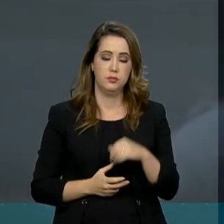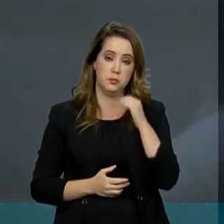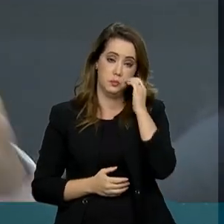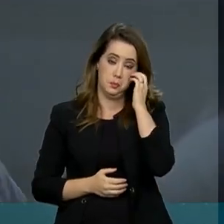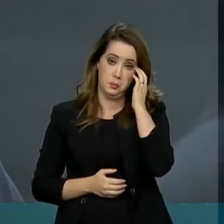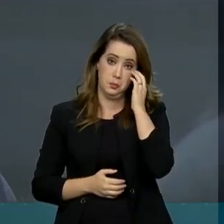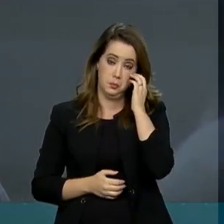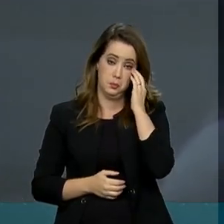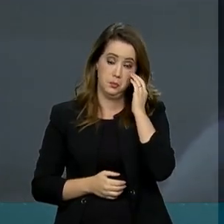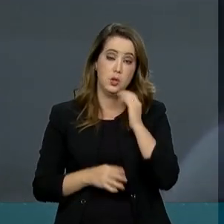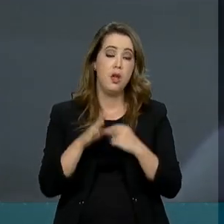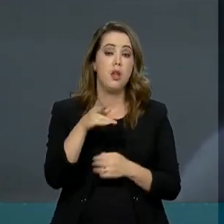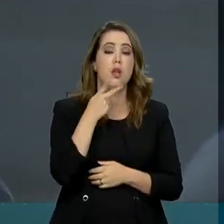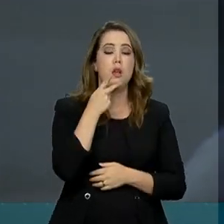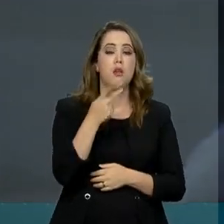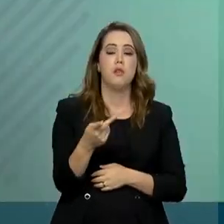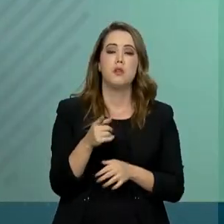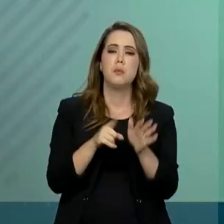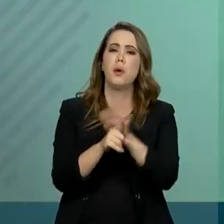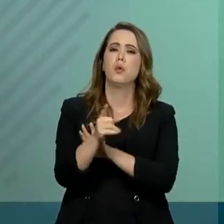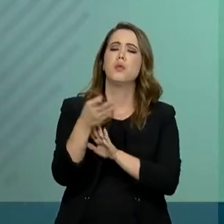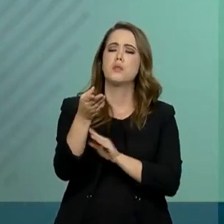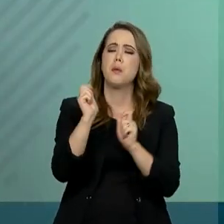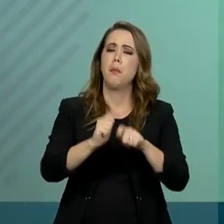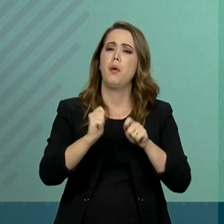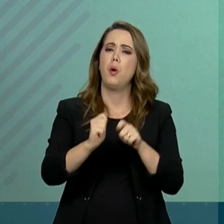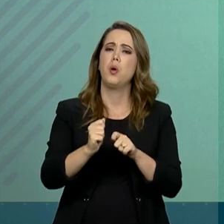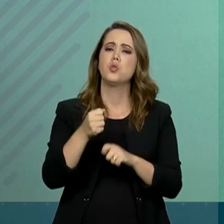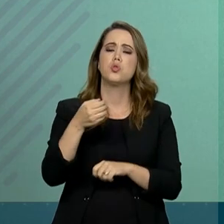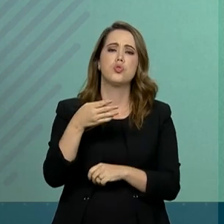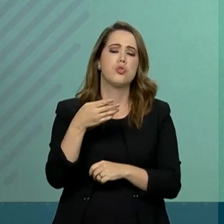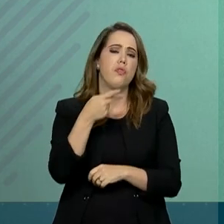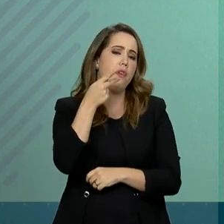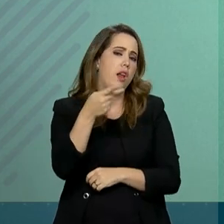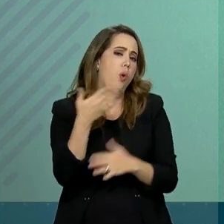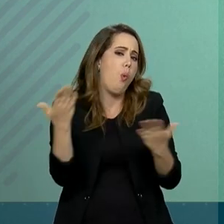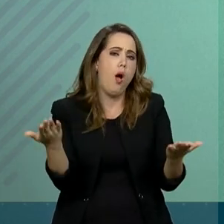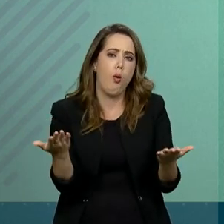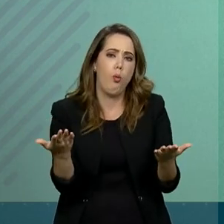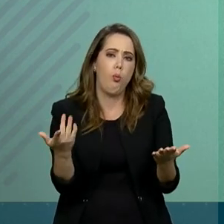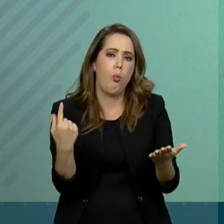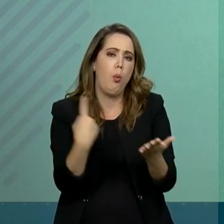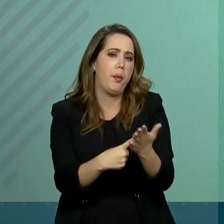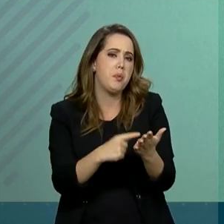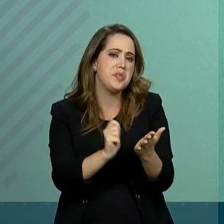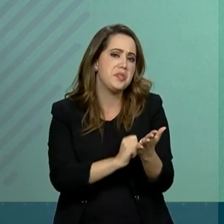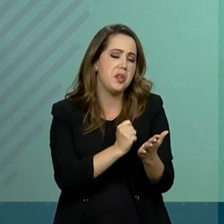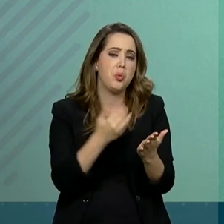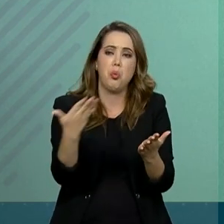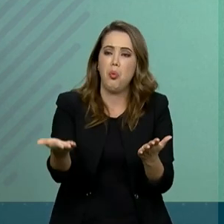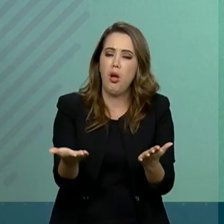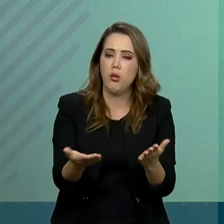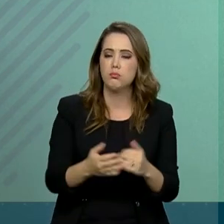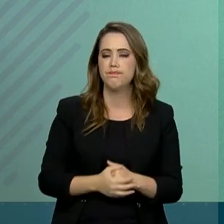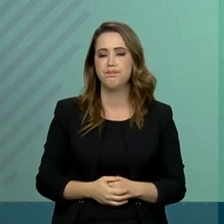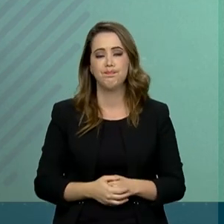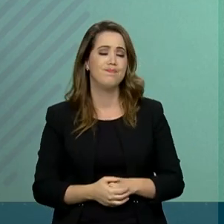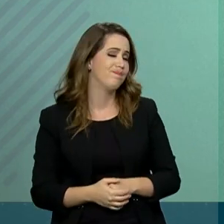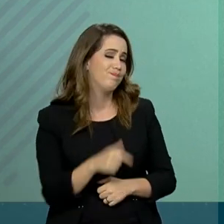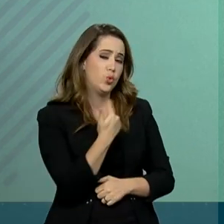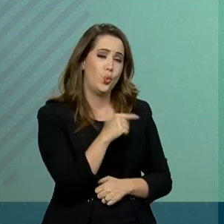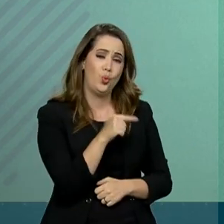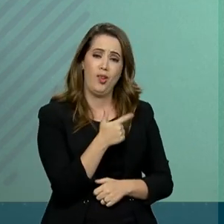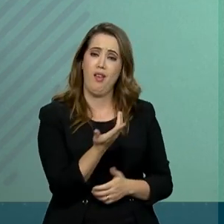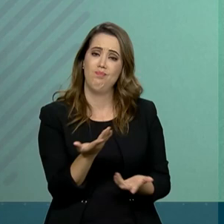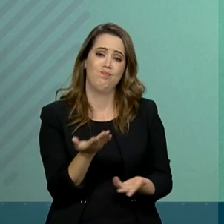teria mais perto de você não não tenho esse dado ainda nós consultamos o ministério das relações exteriores e eles